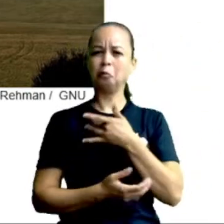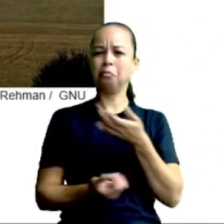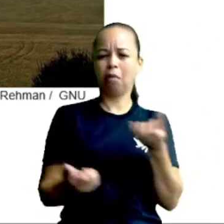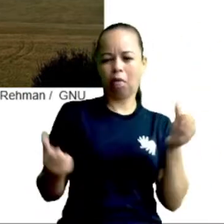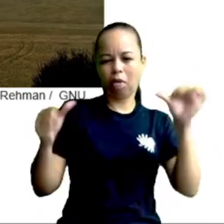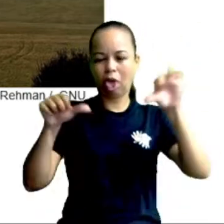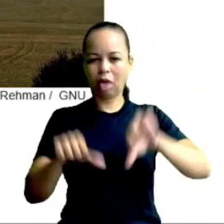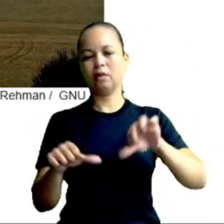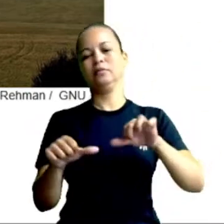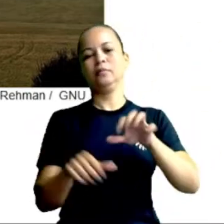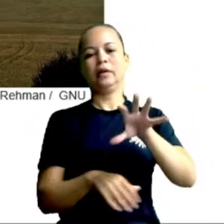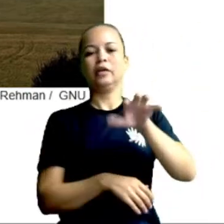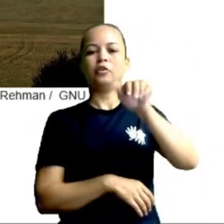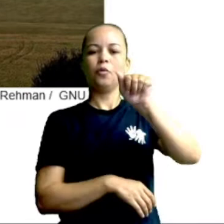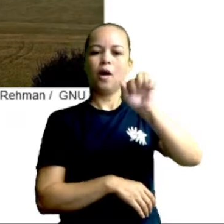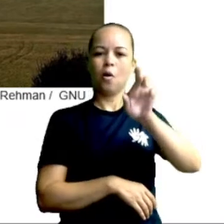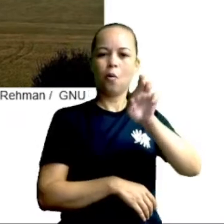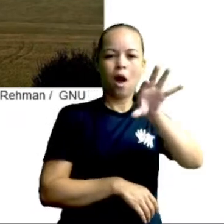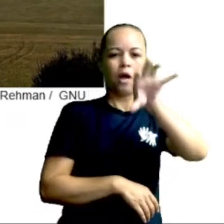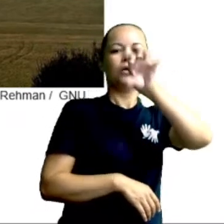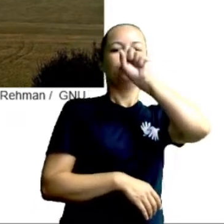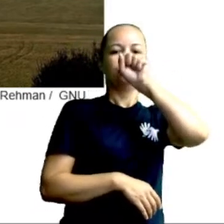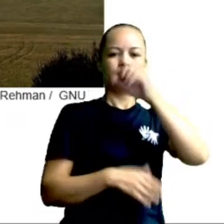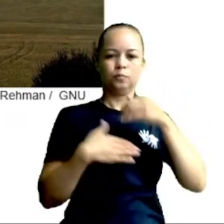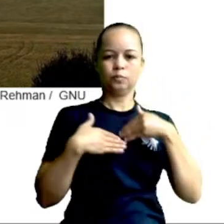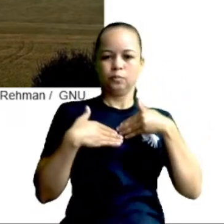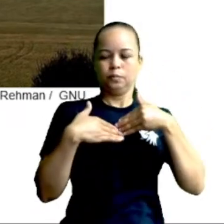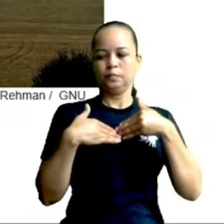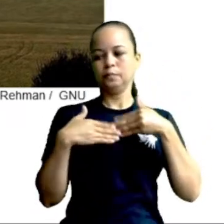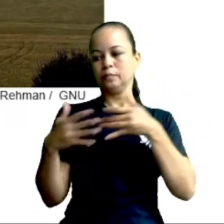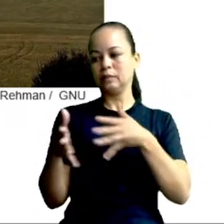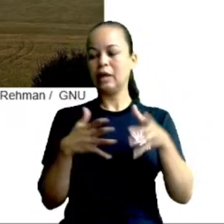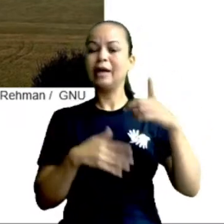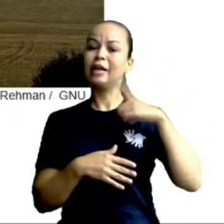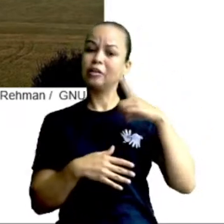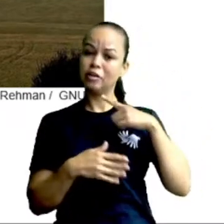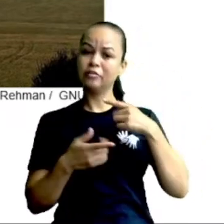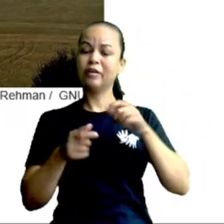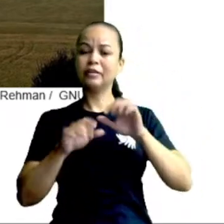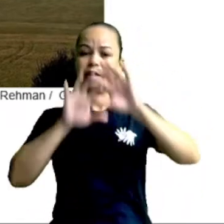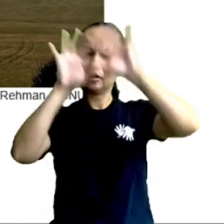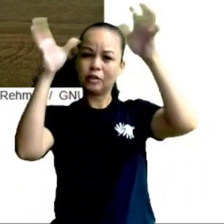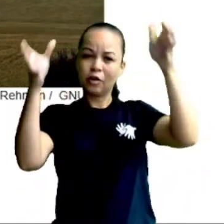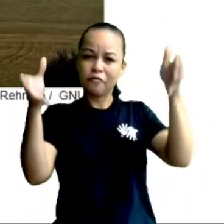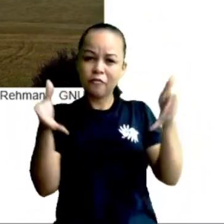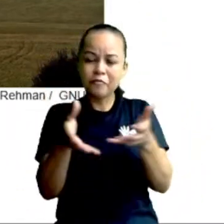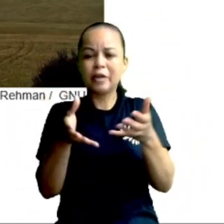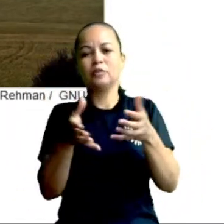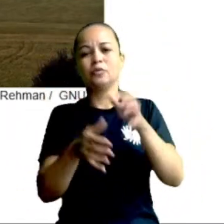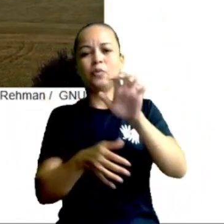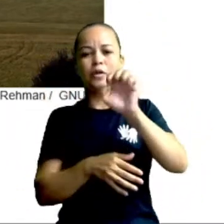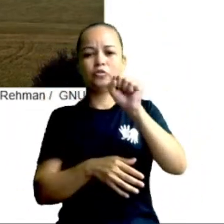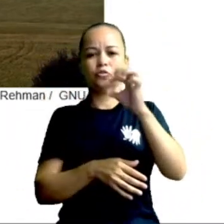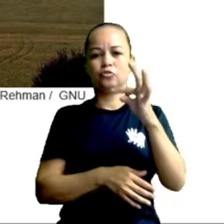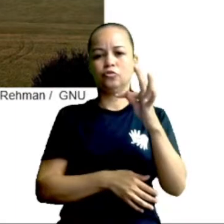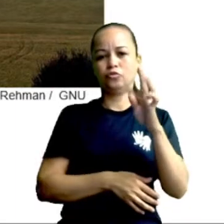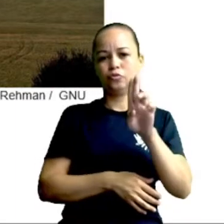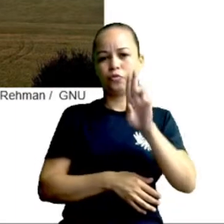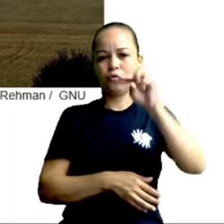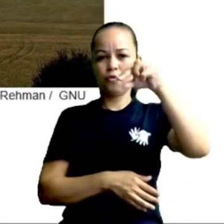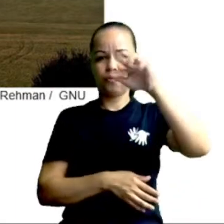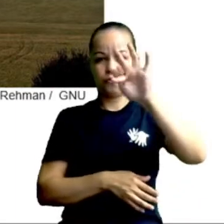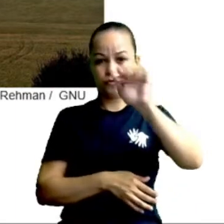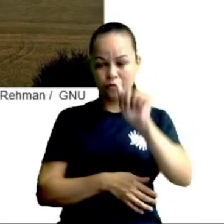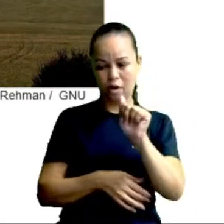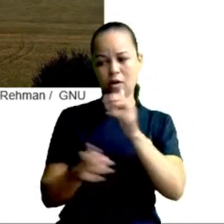nossa questão respiratória. E aí, com isso, a gente vai ter a questão do efeito estufa, né, esse agravamento